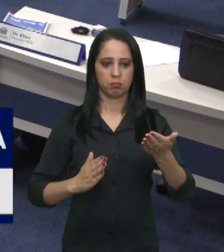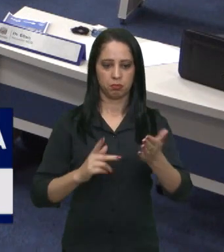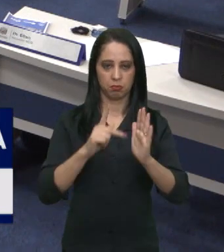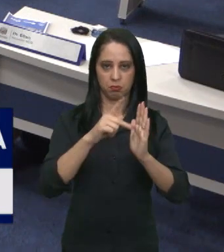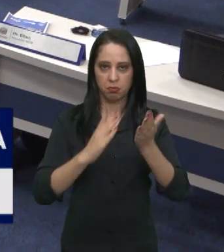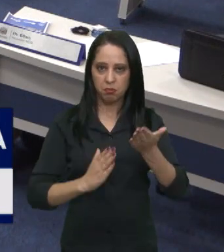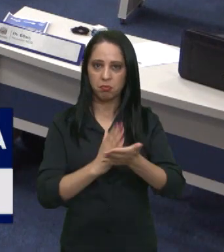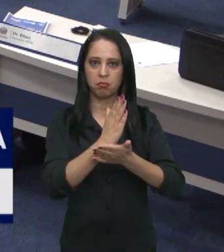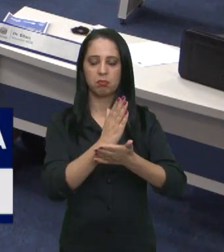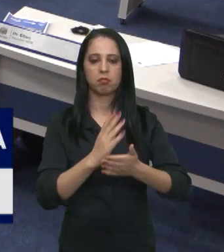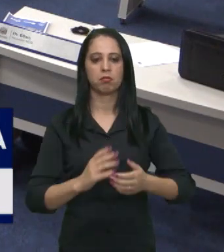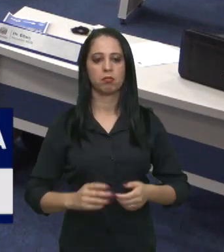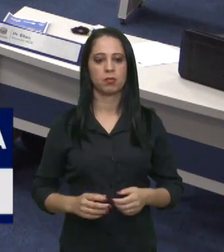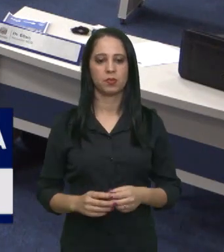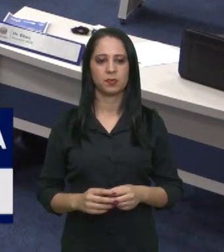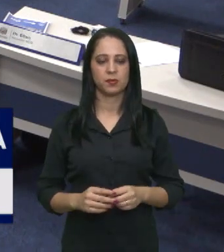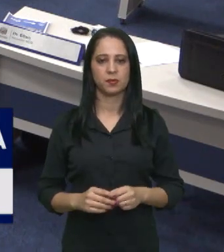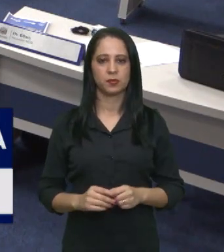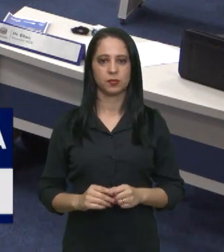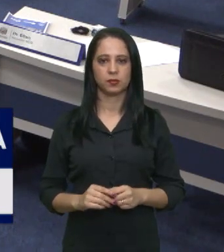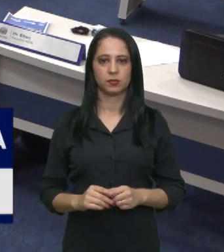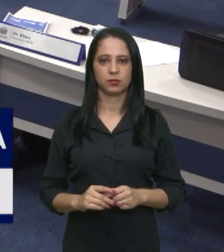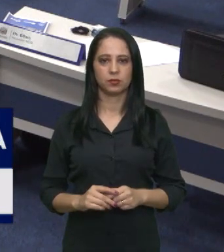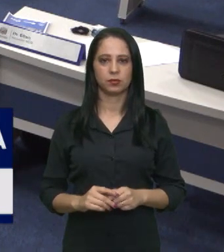por unanimidade.